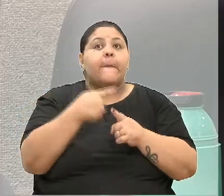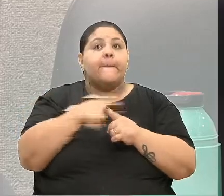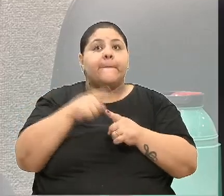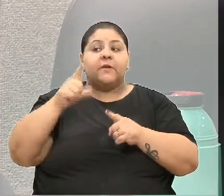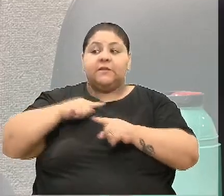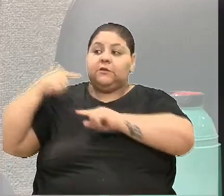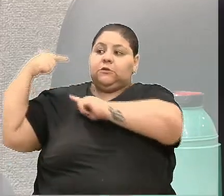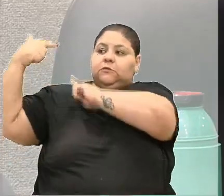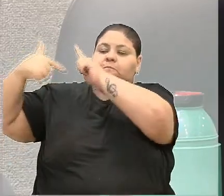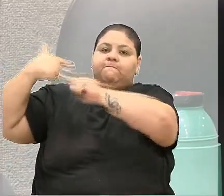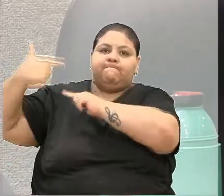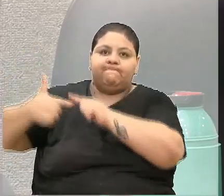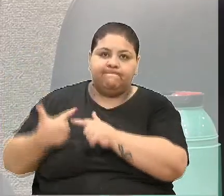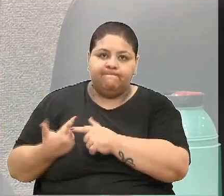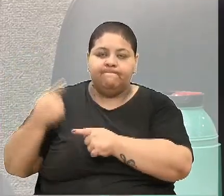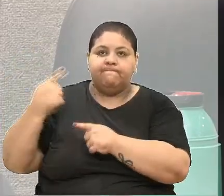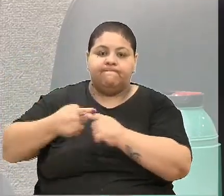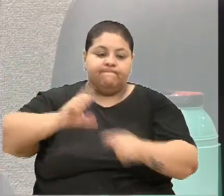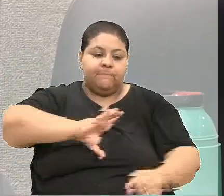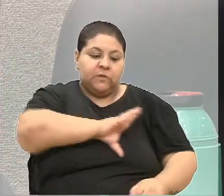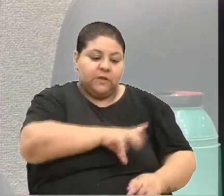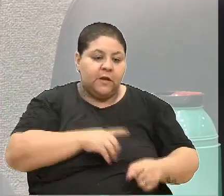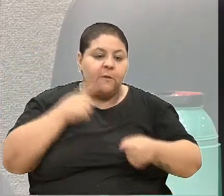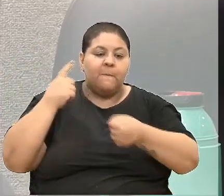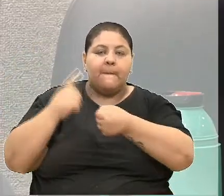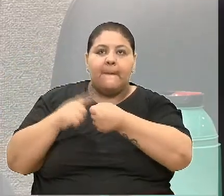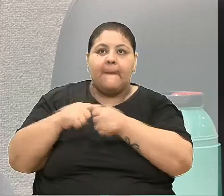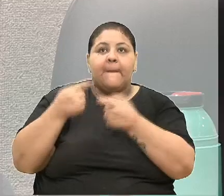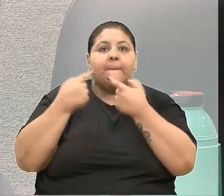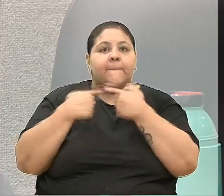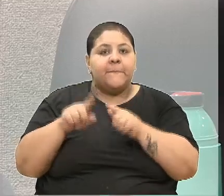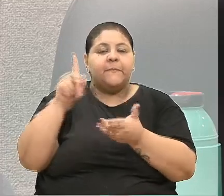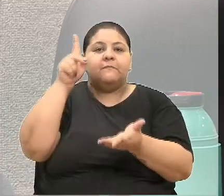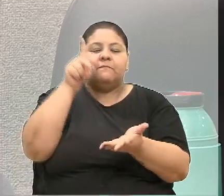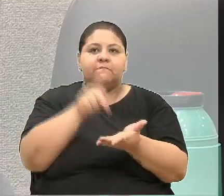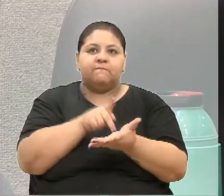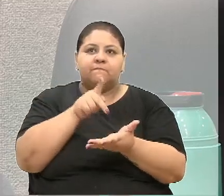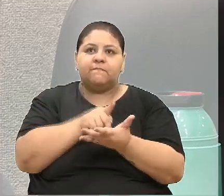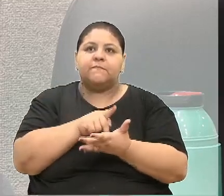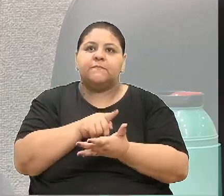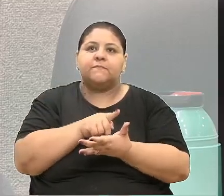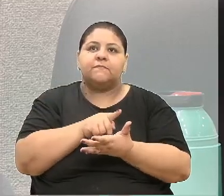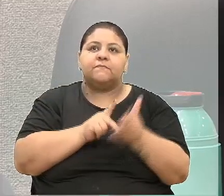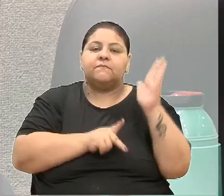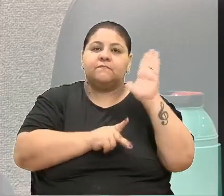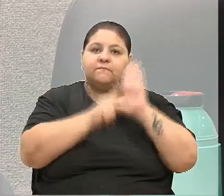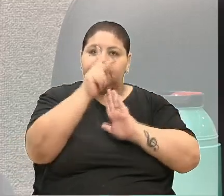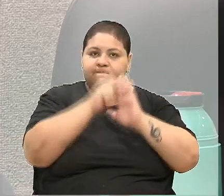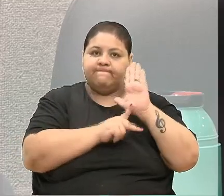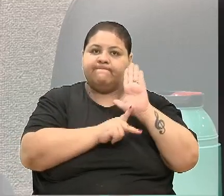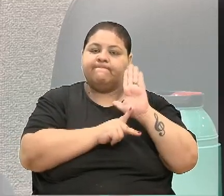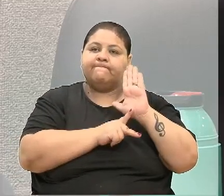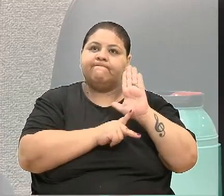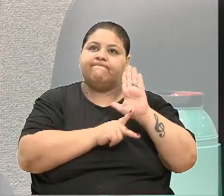tradição e porque amam essa cidade. Mas, de fato, esse projeto vem